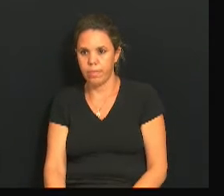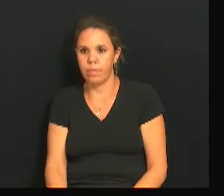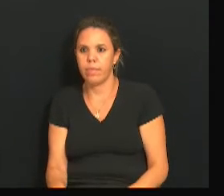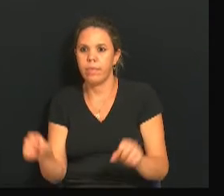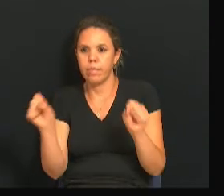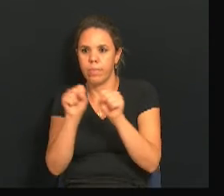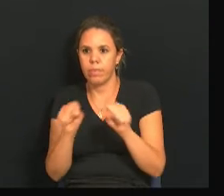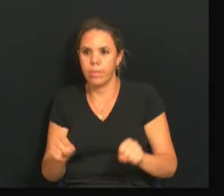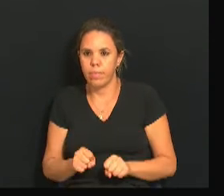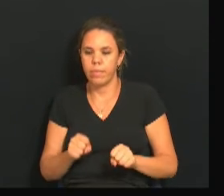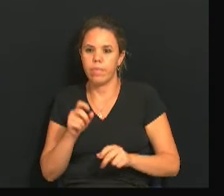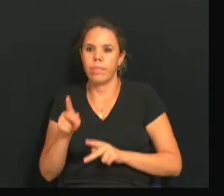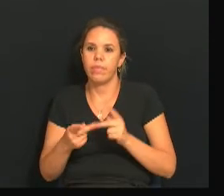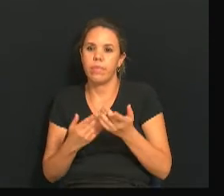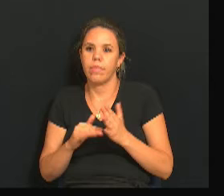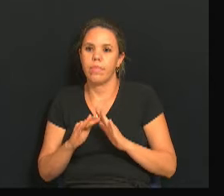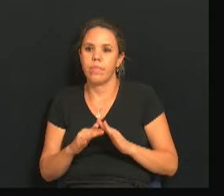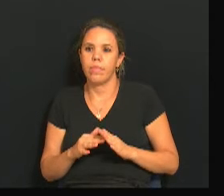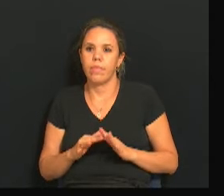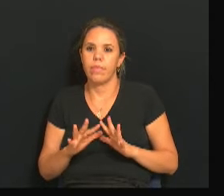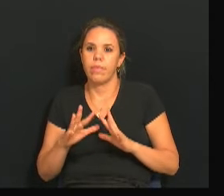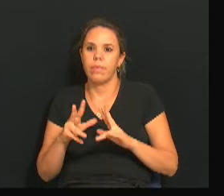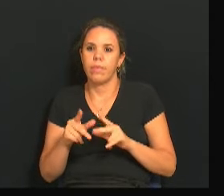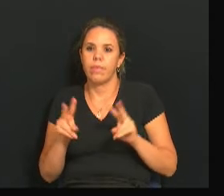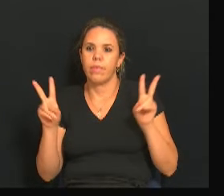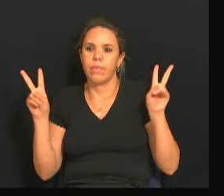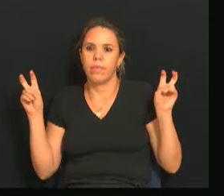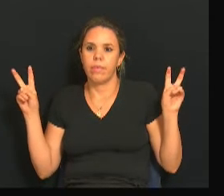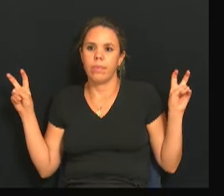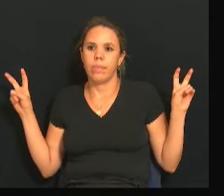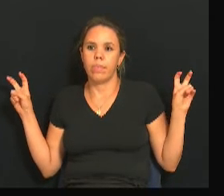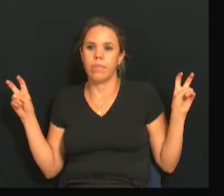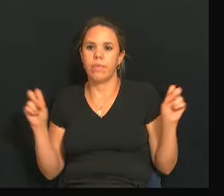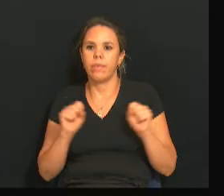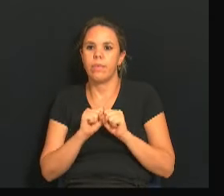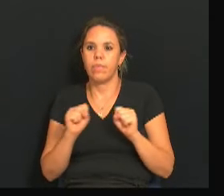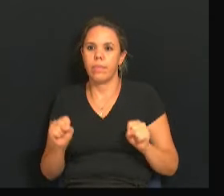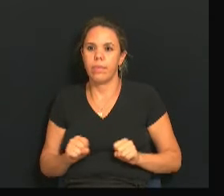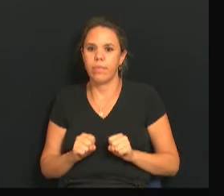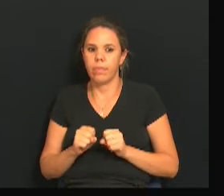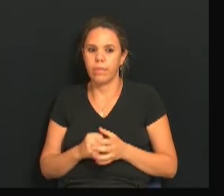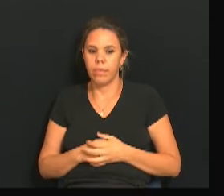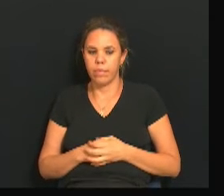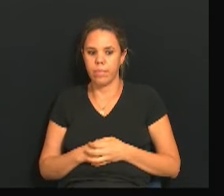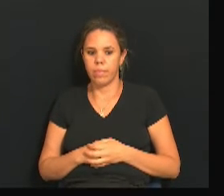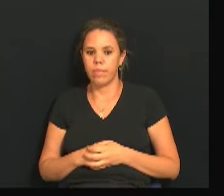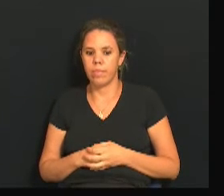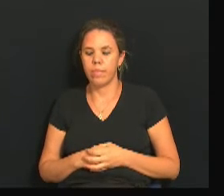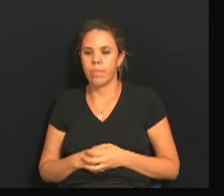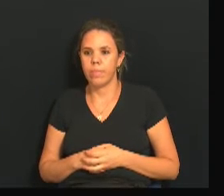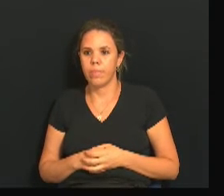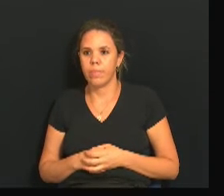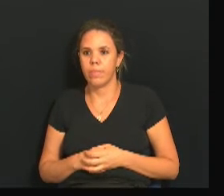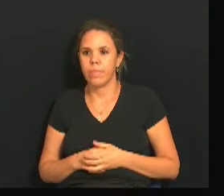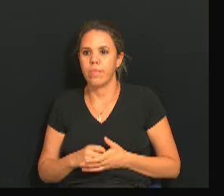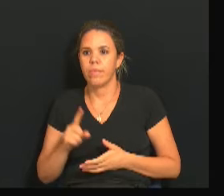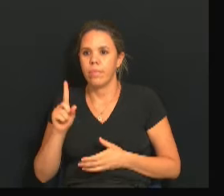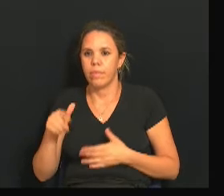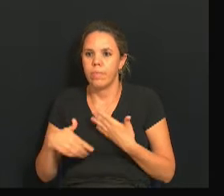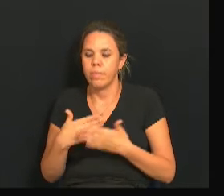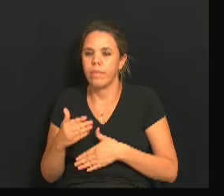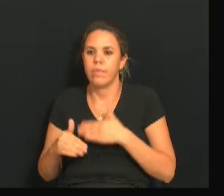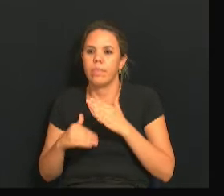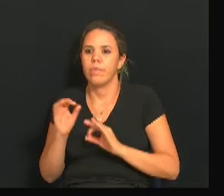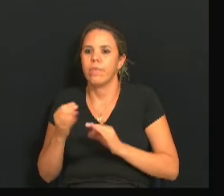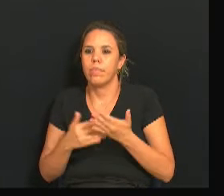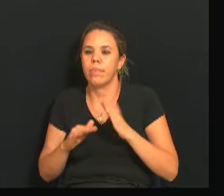toda a comunidade escolar, em todos os assuntos, do sistema de maneira geral, né? E é isso, se vai ter construção de escola,